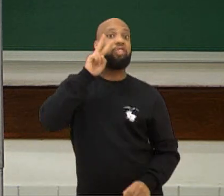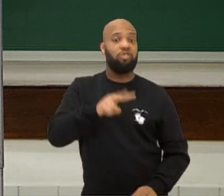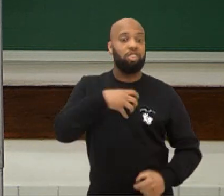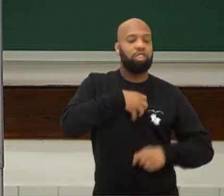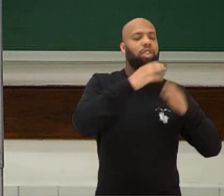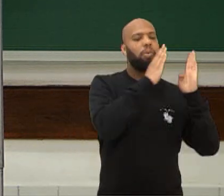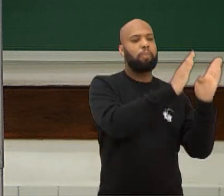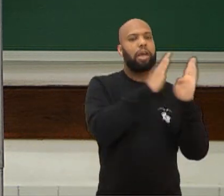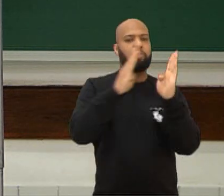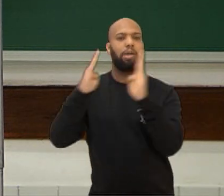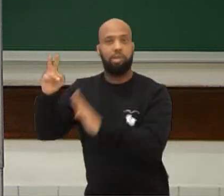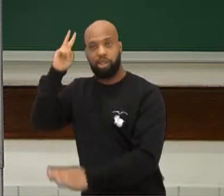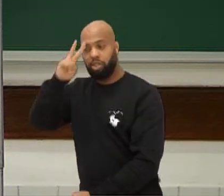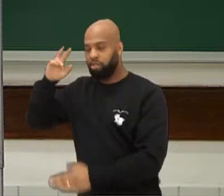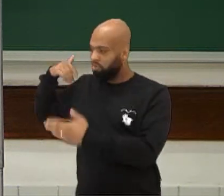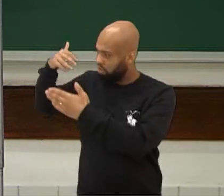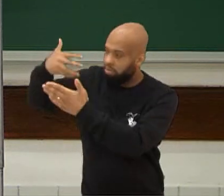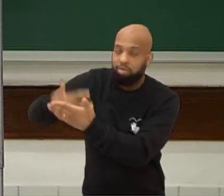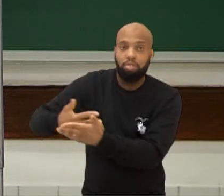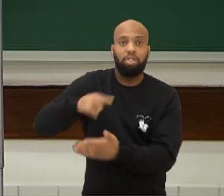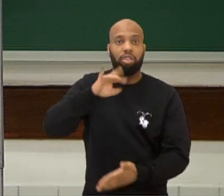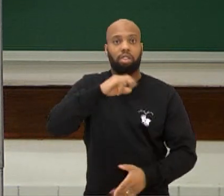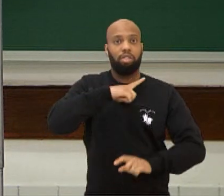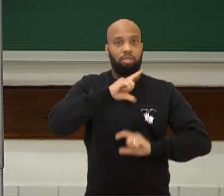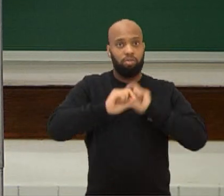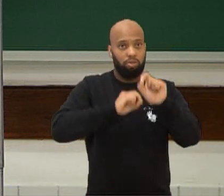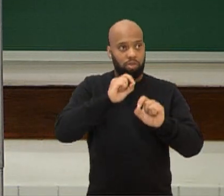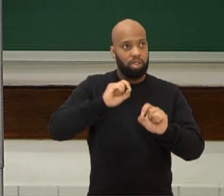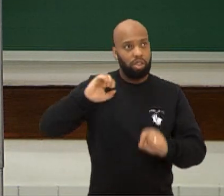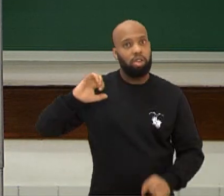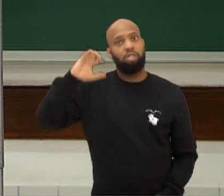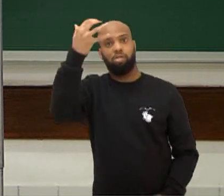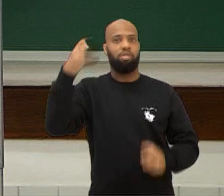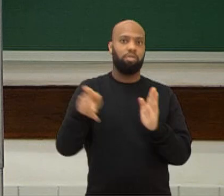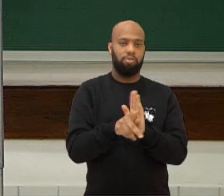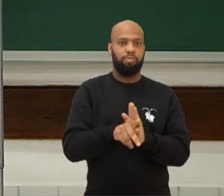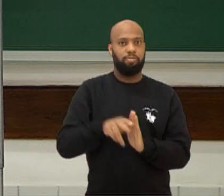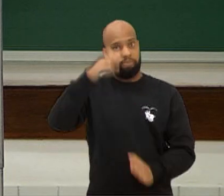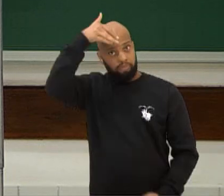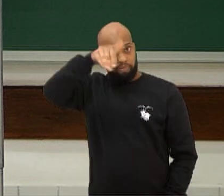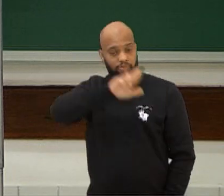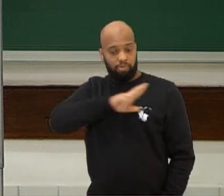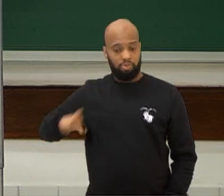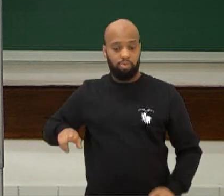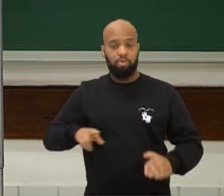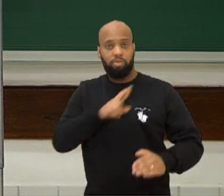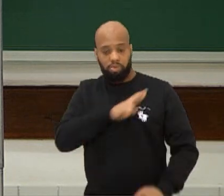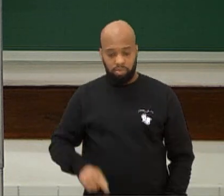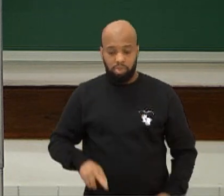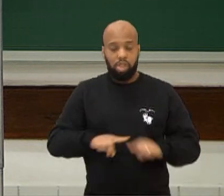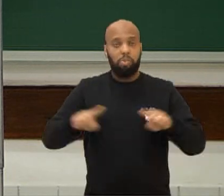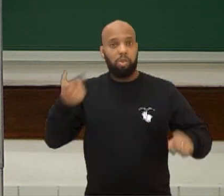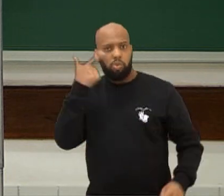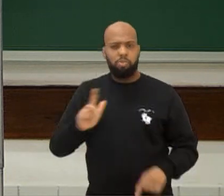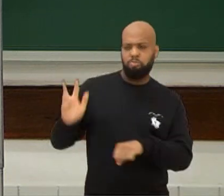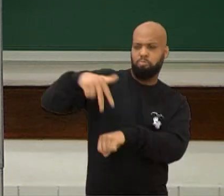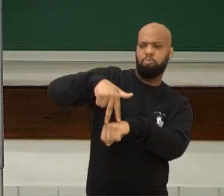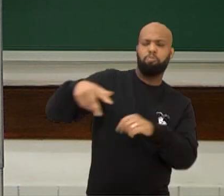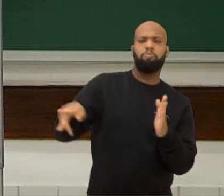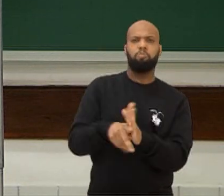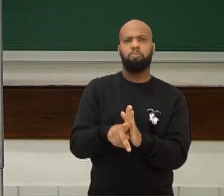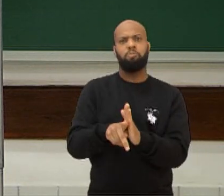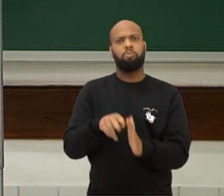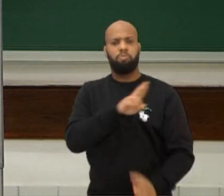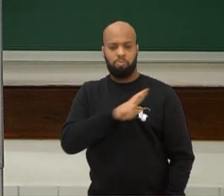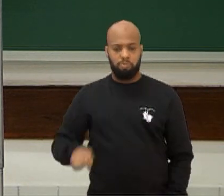processo histórico que culminaria na república. Mas para que essa república chegasse a se consolidar, primeiro a Itália